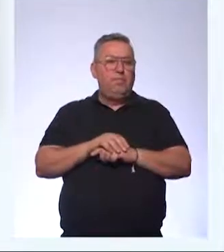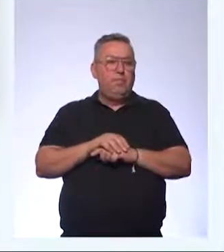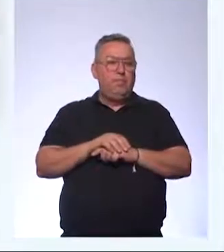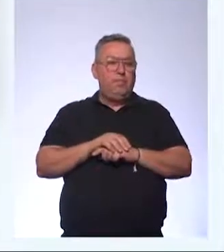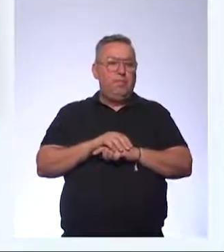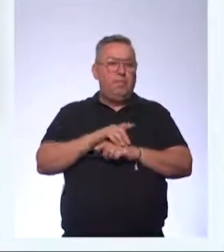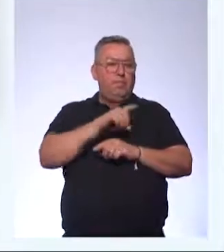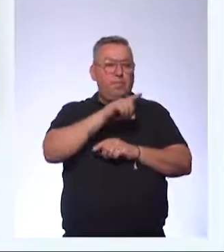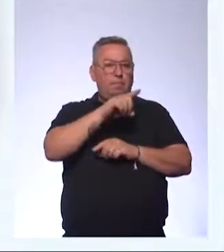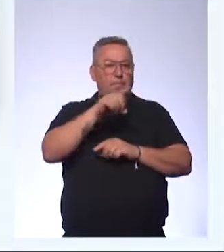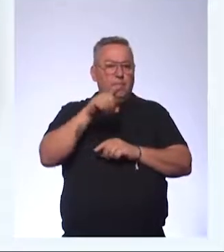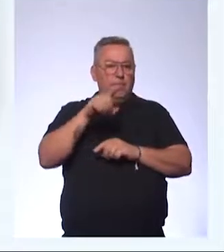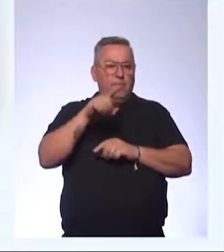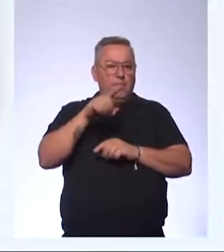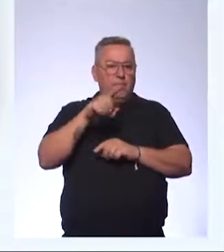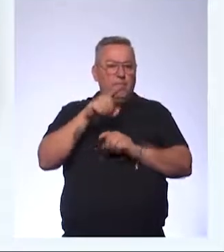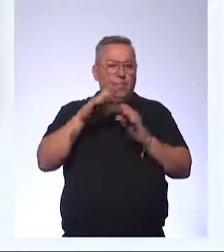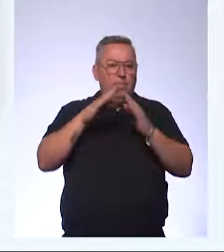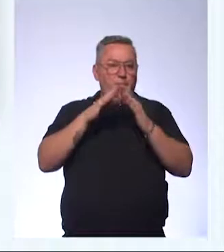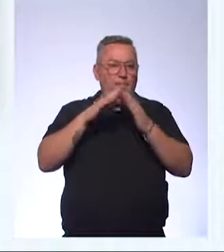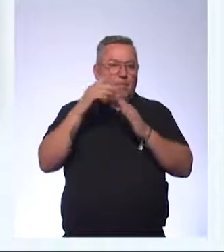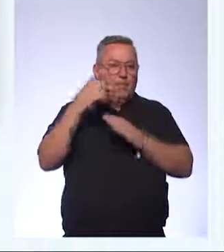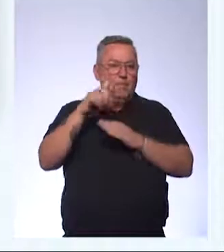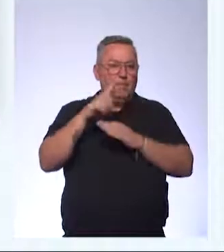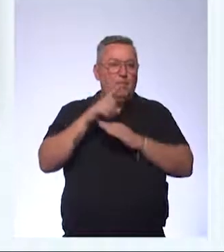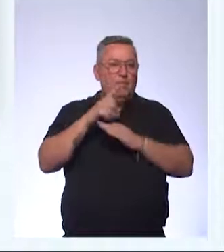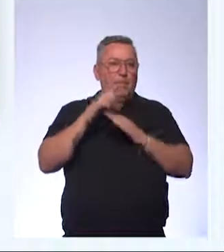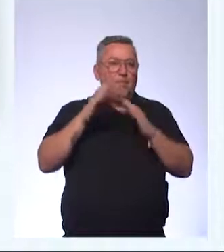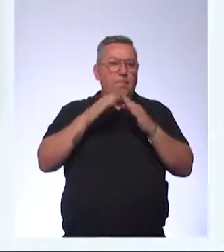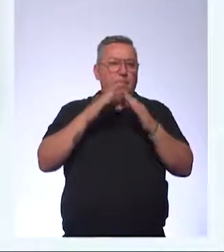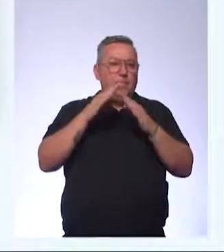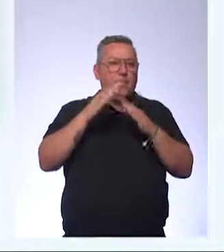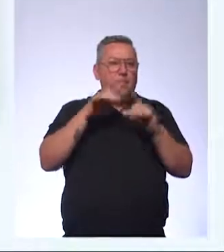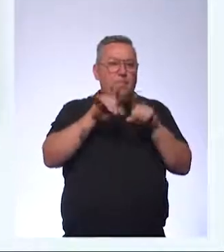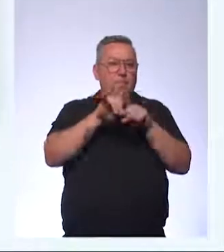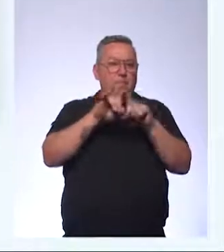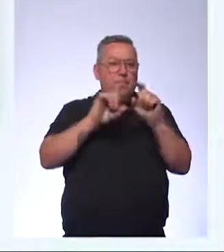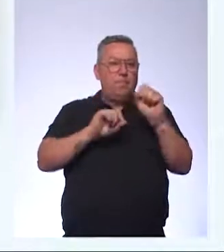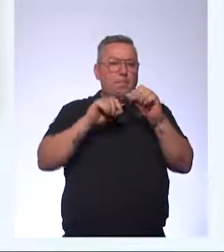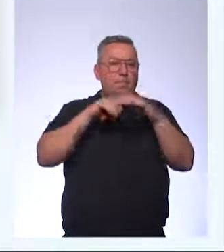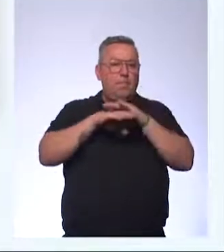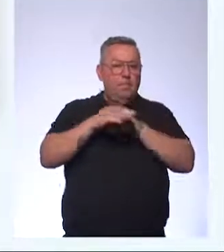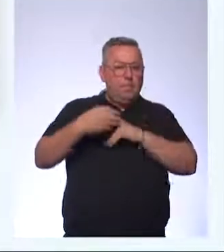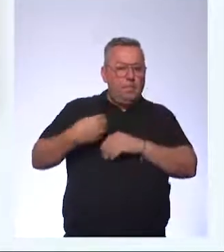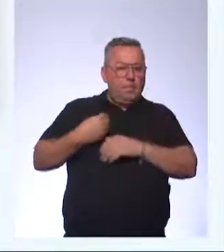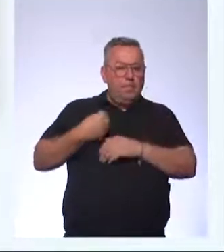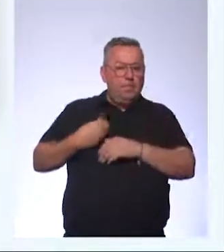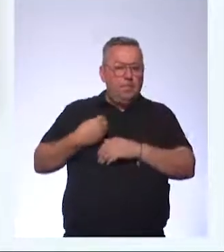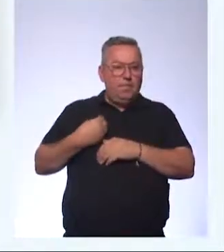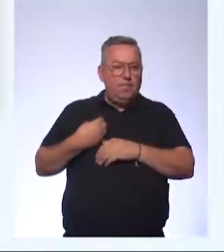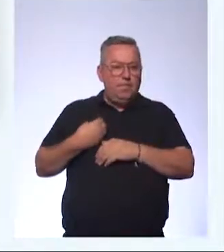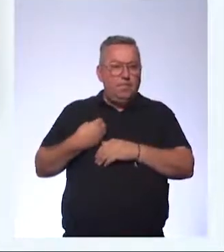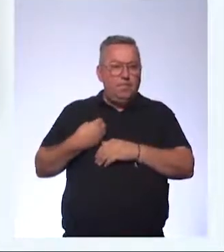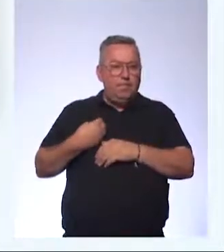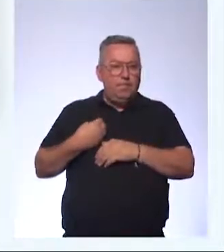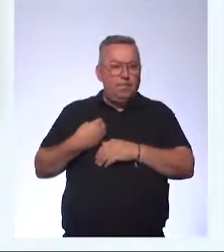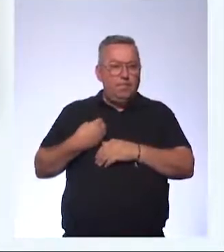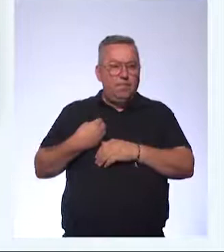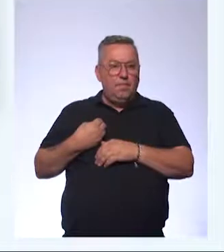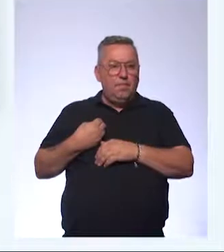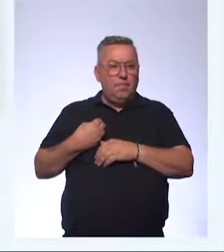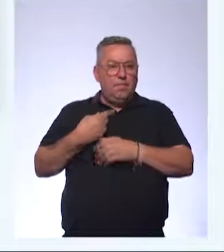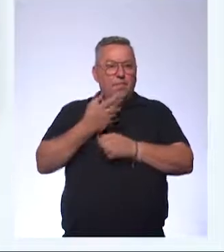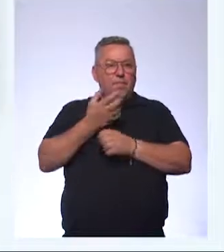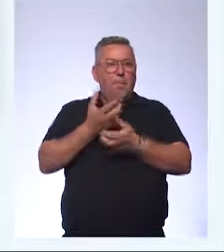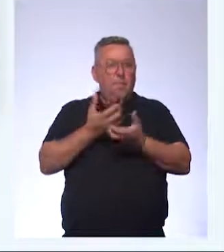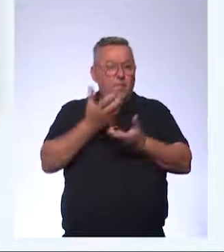Essa aqui são as casas deles, as casas que eles moravam, né? Aqui é a